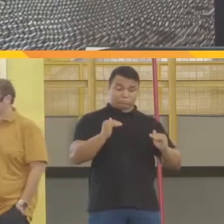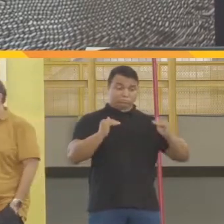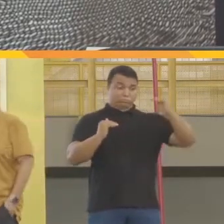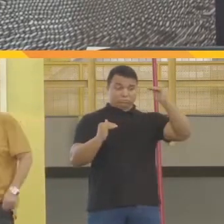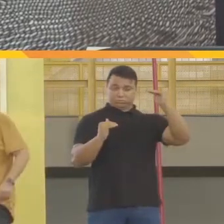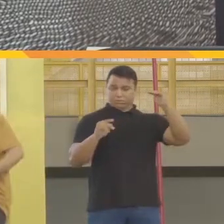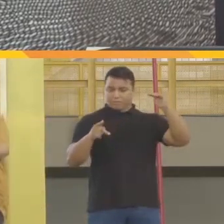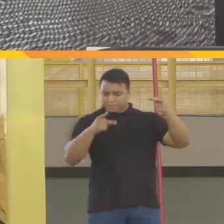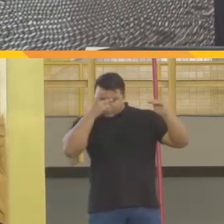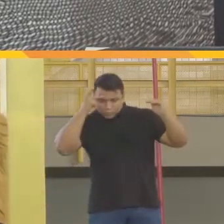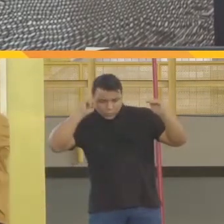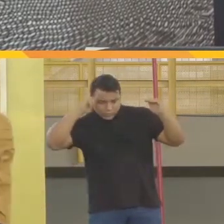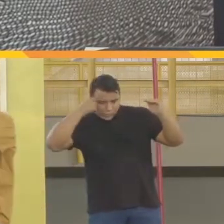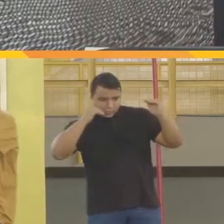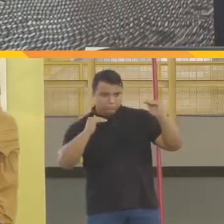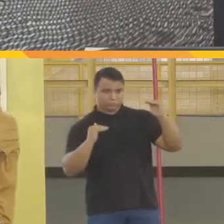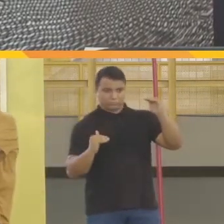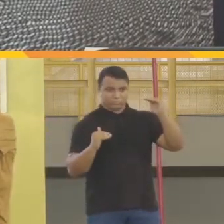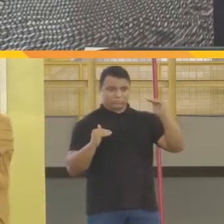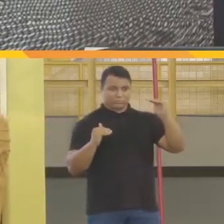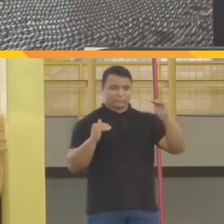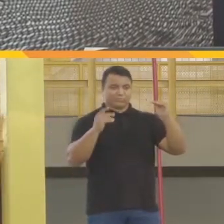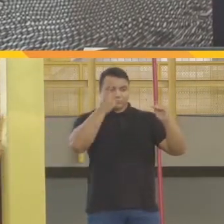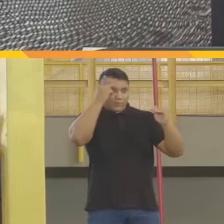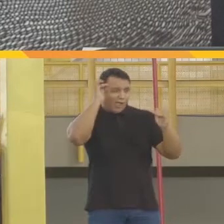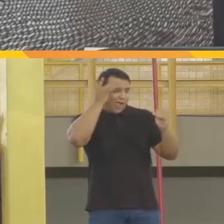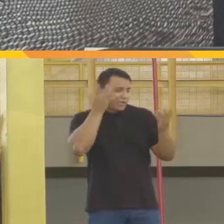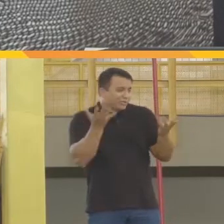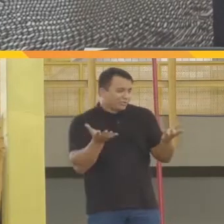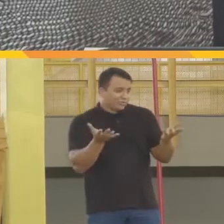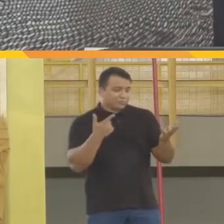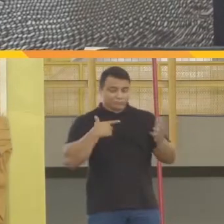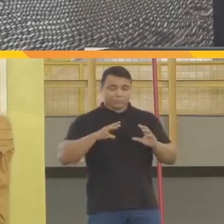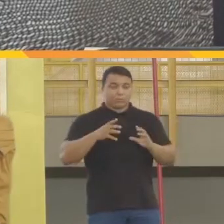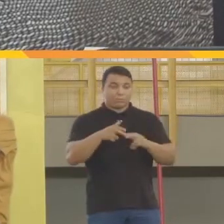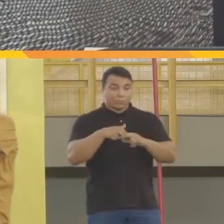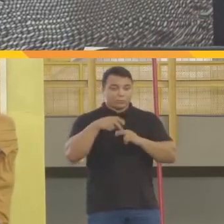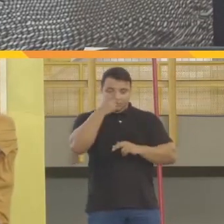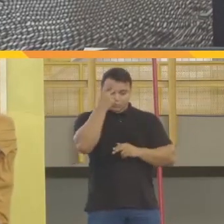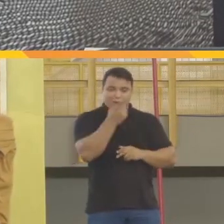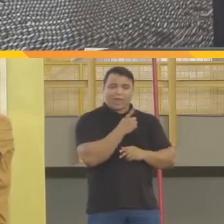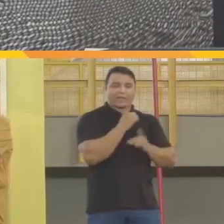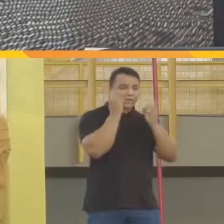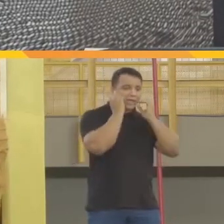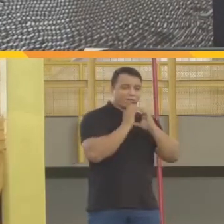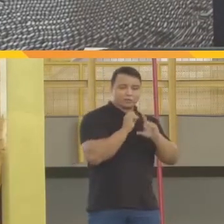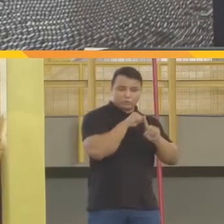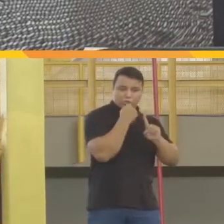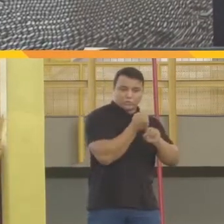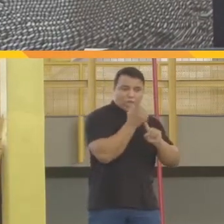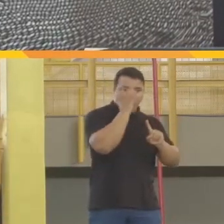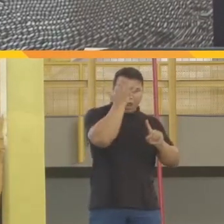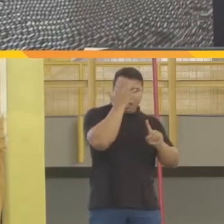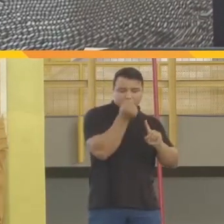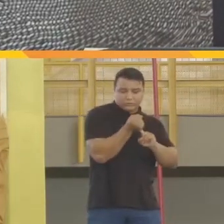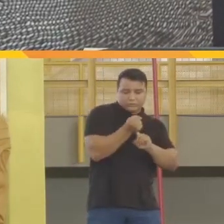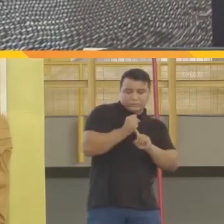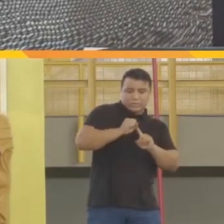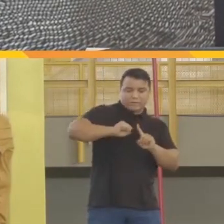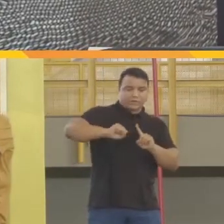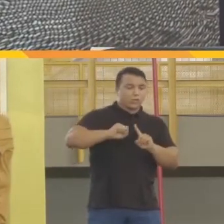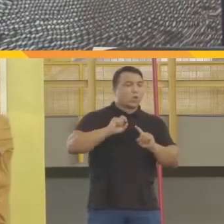ser negociado em relação aos negros. Esses que eram defensores do darwinismo social, eles eram